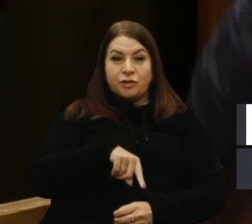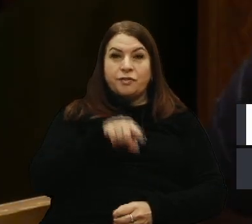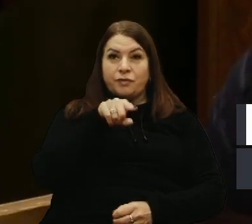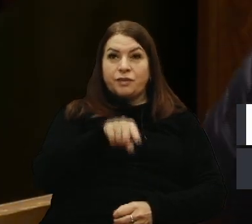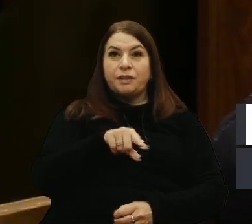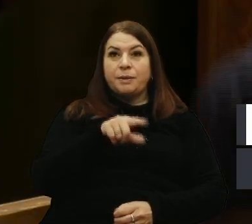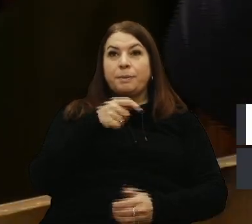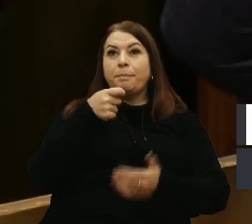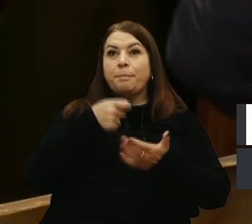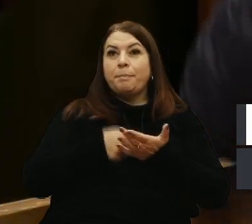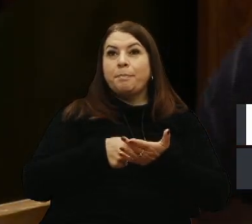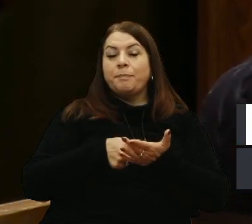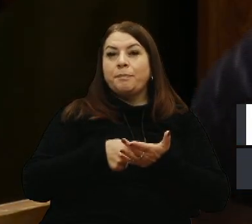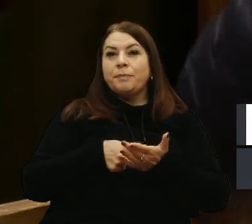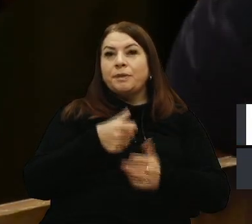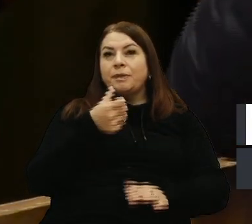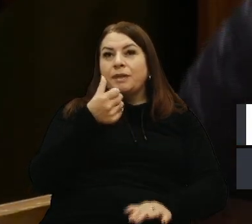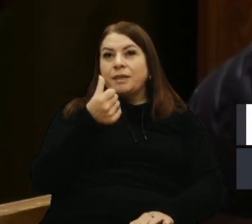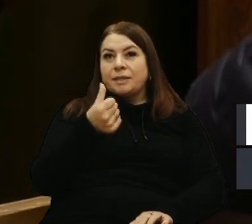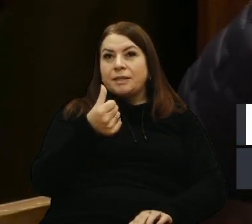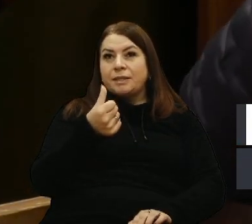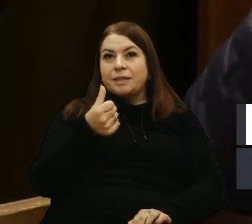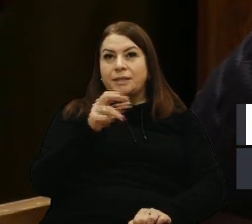você deveria pagar R$